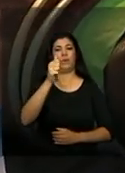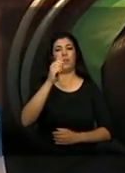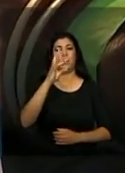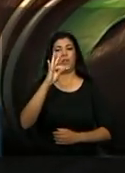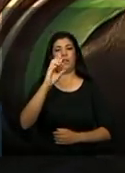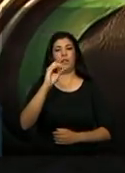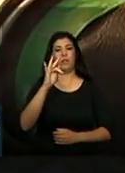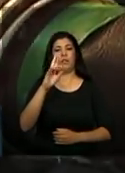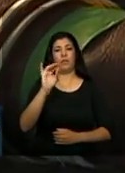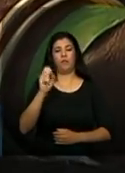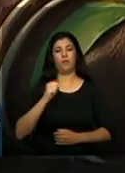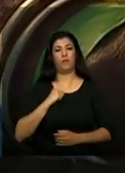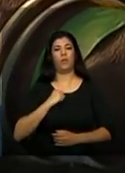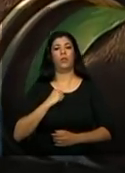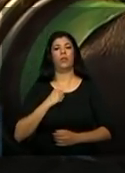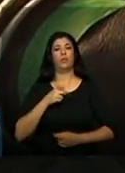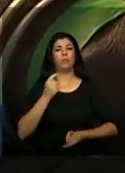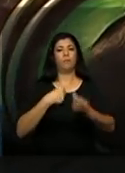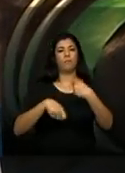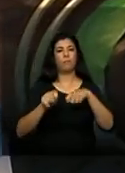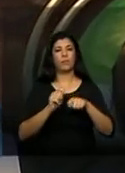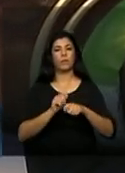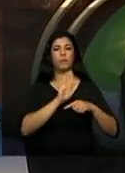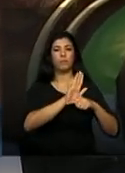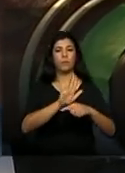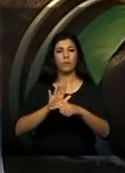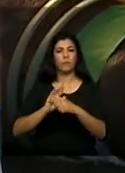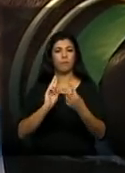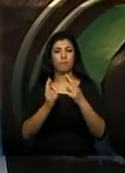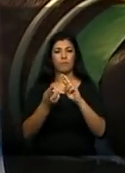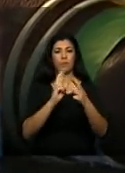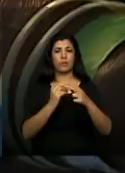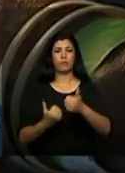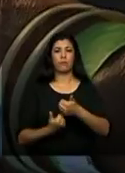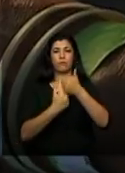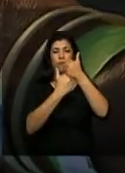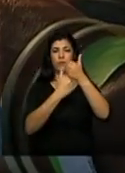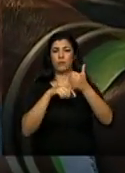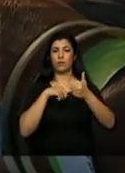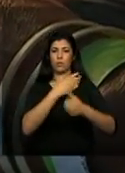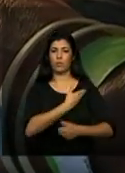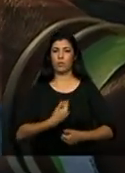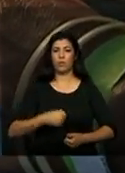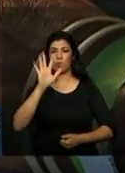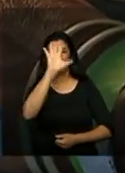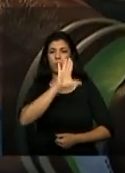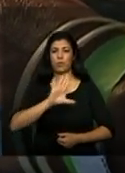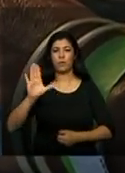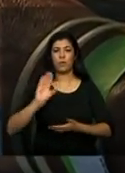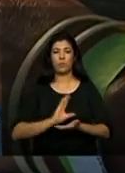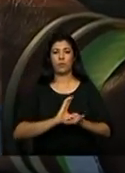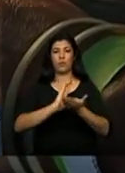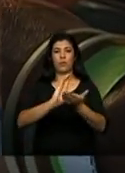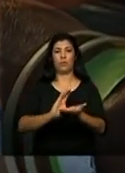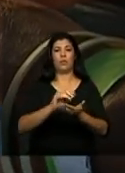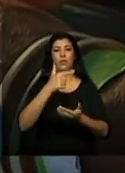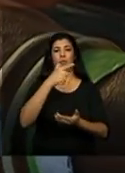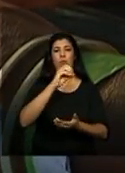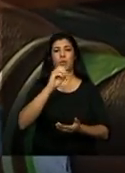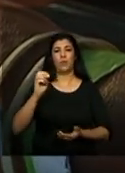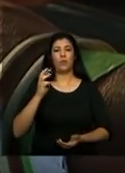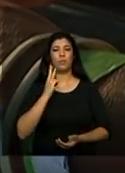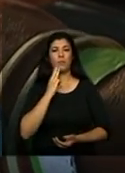em redes solidárias, programa federal que destina 200 milhões de reais para